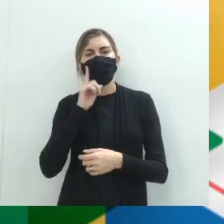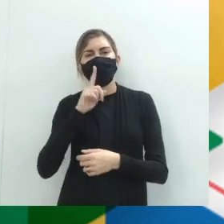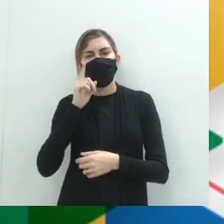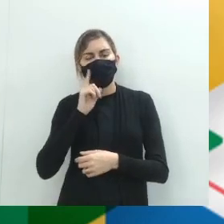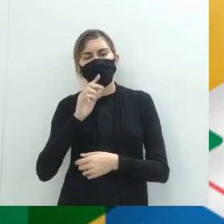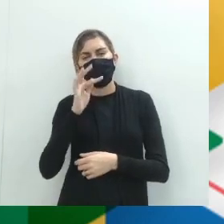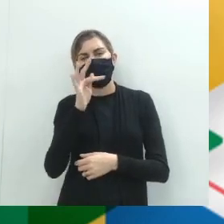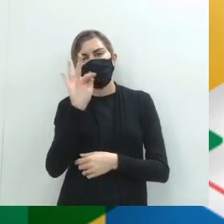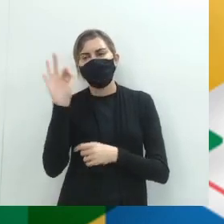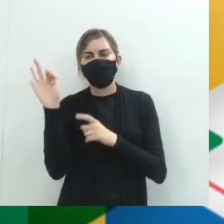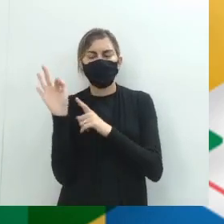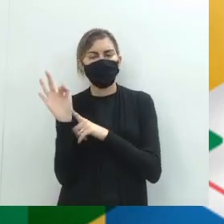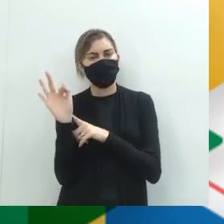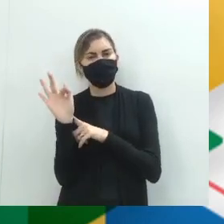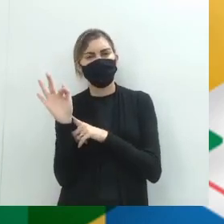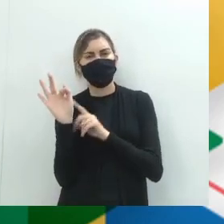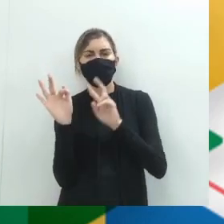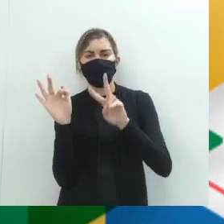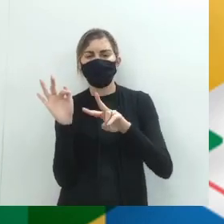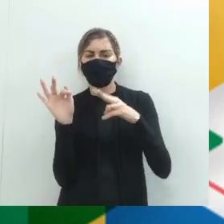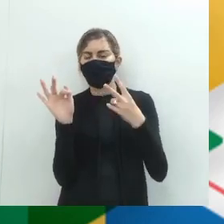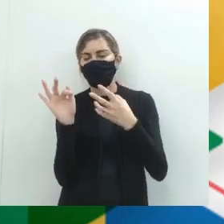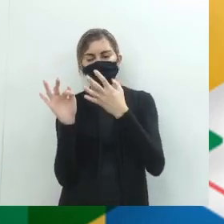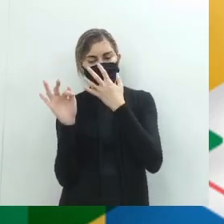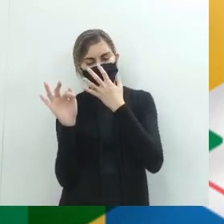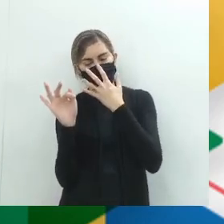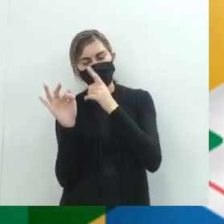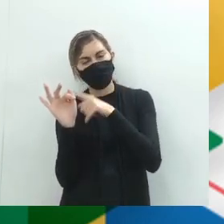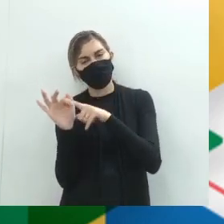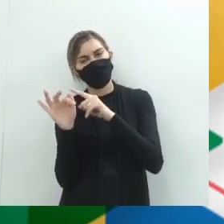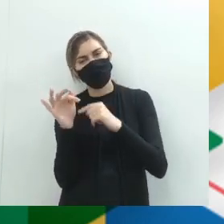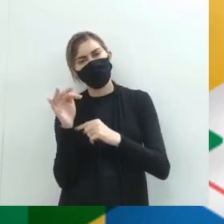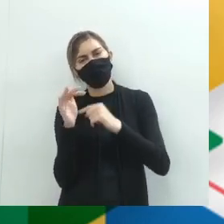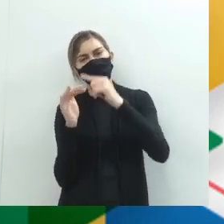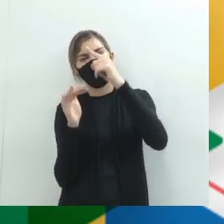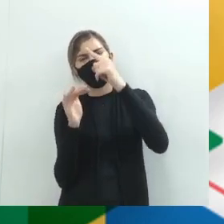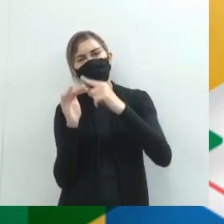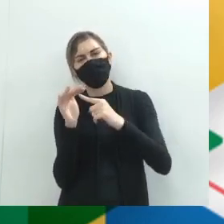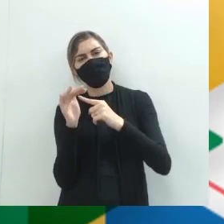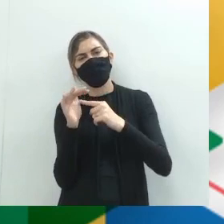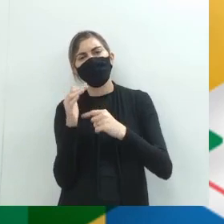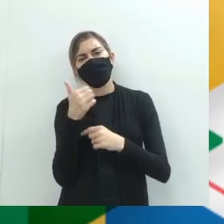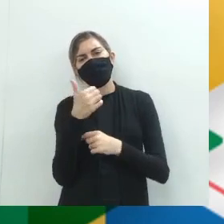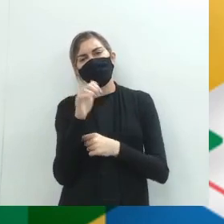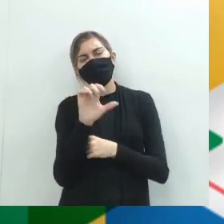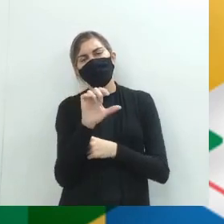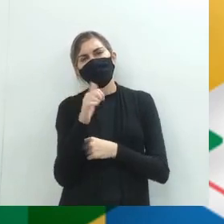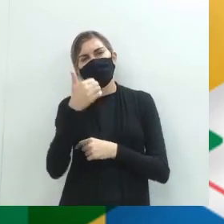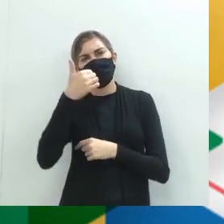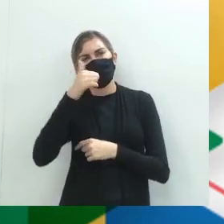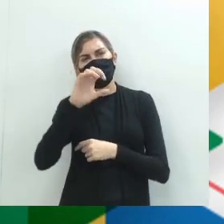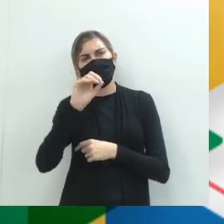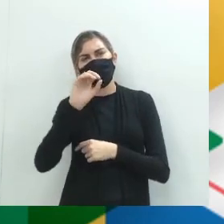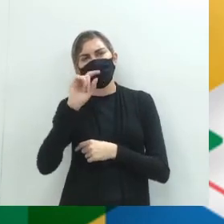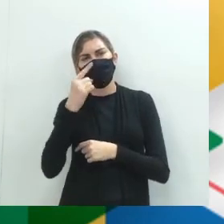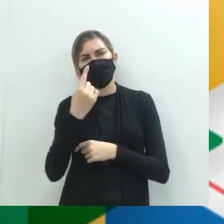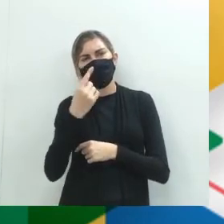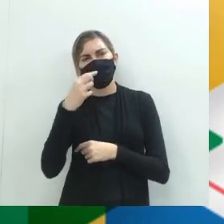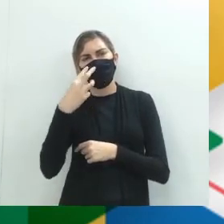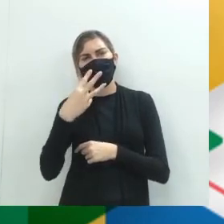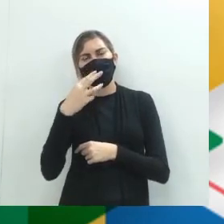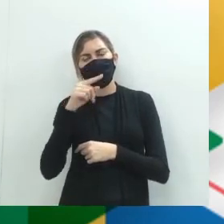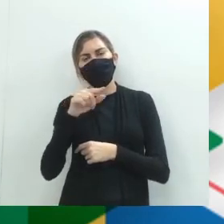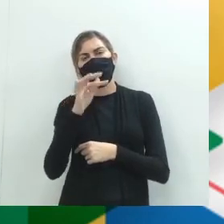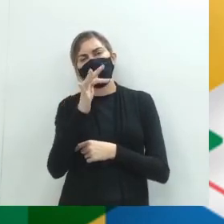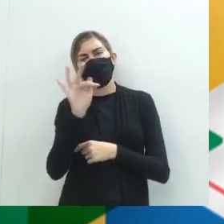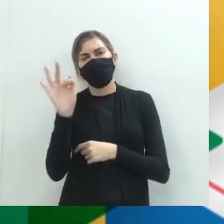em Fahrenheit. Aí Jaidete observou que a temperatura que ela achou foi 101,3 graus